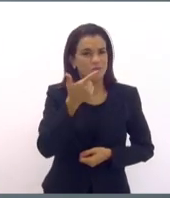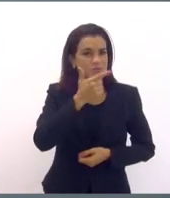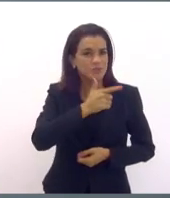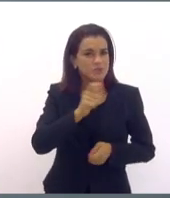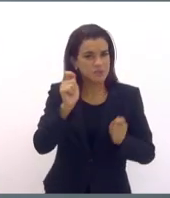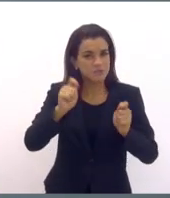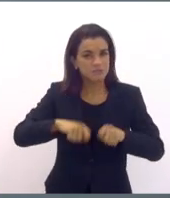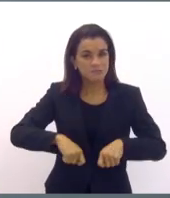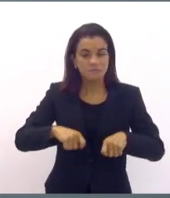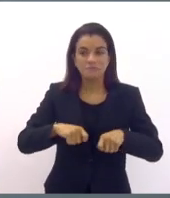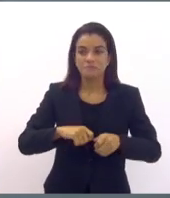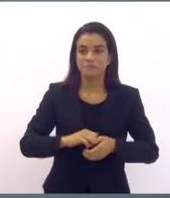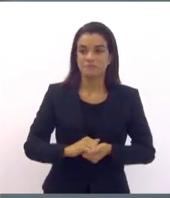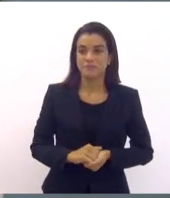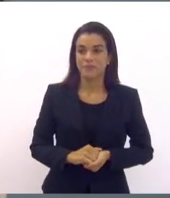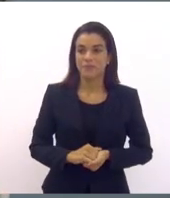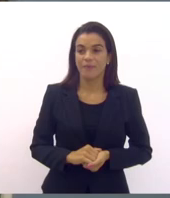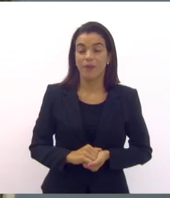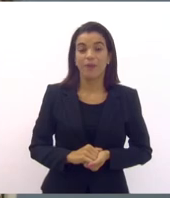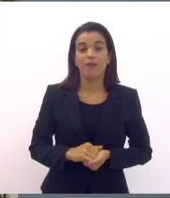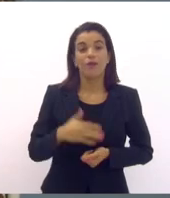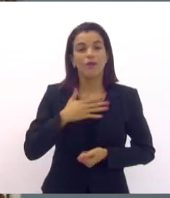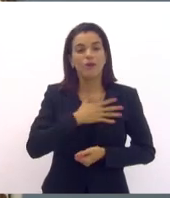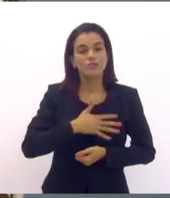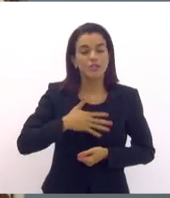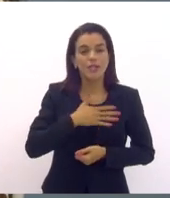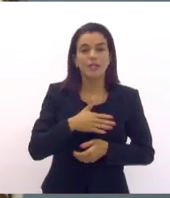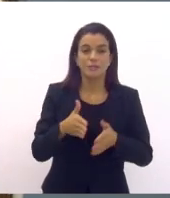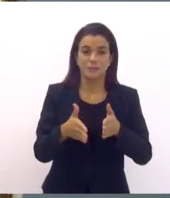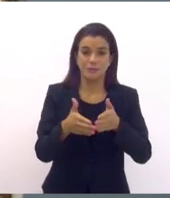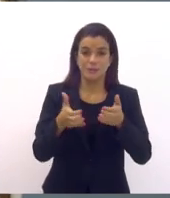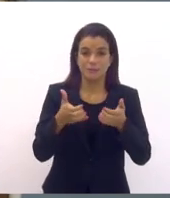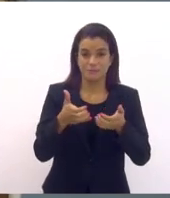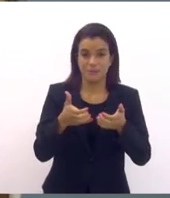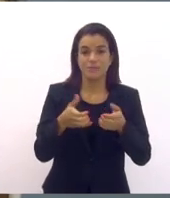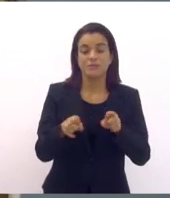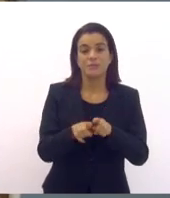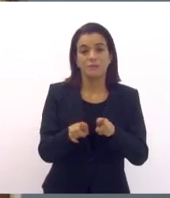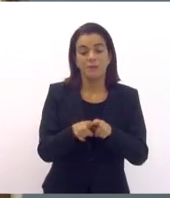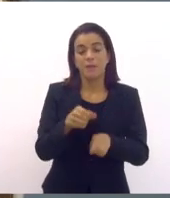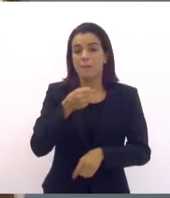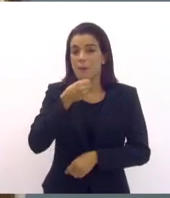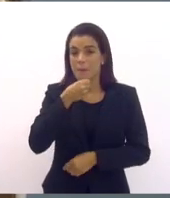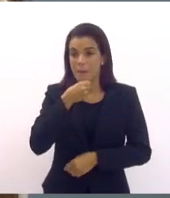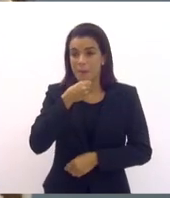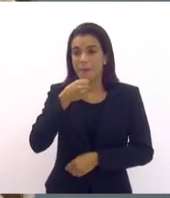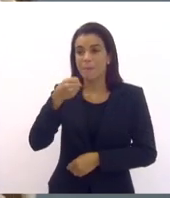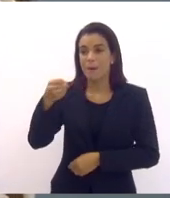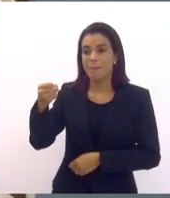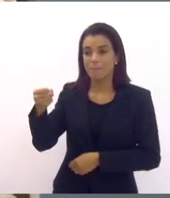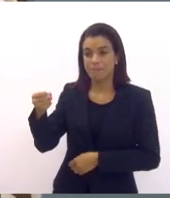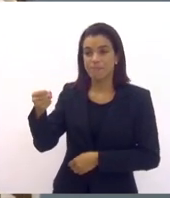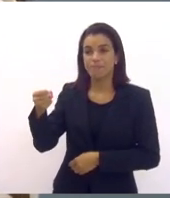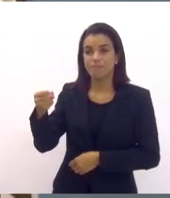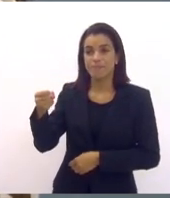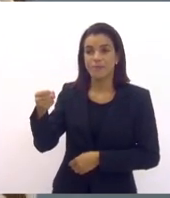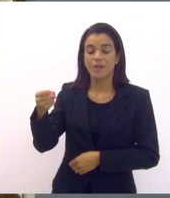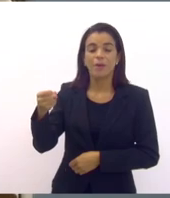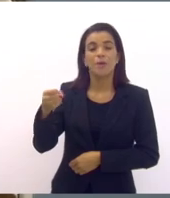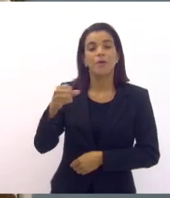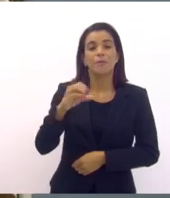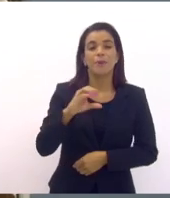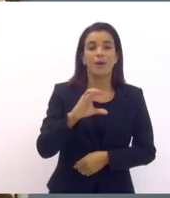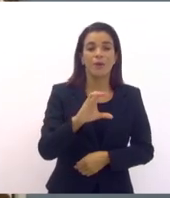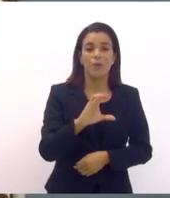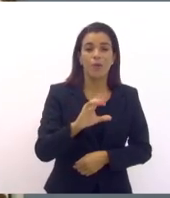isso eu gostaria de pedir e passar o microfone eh para que o nosso Cardeal